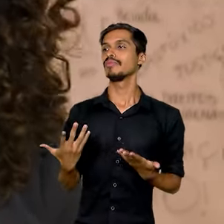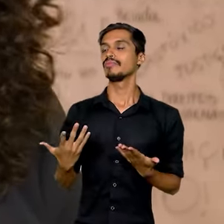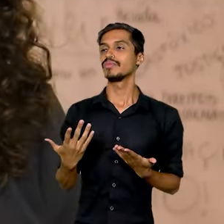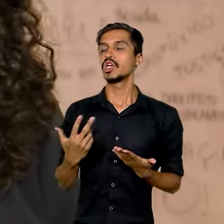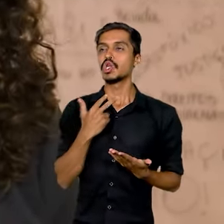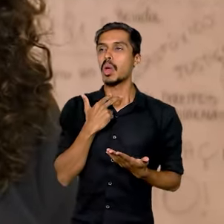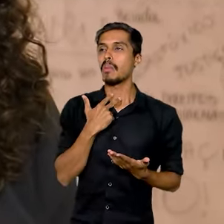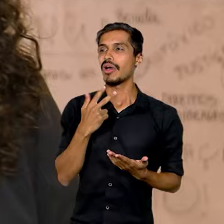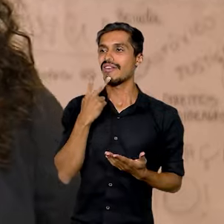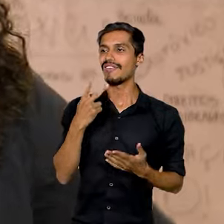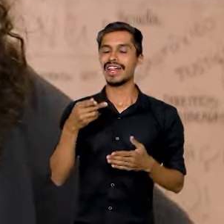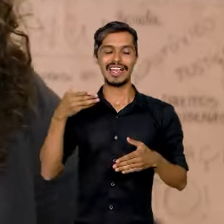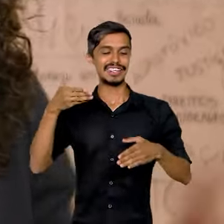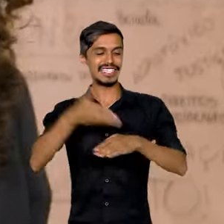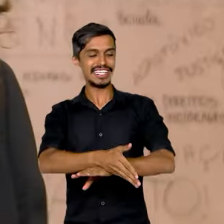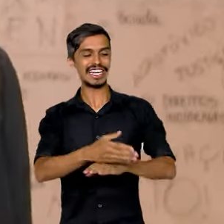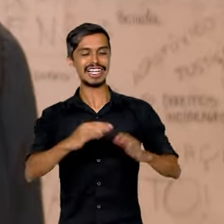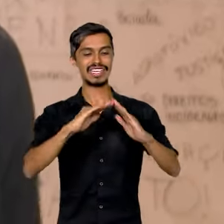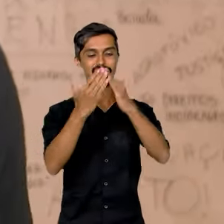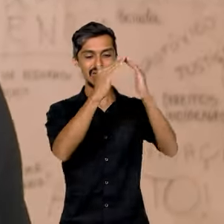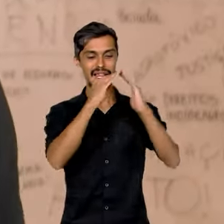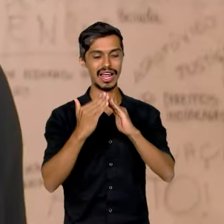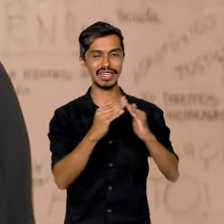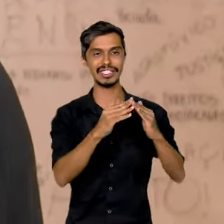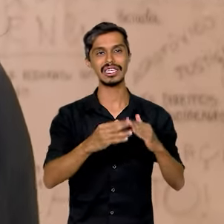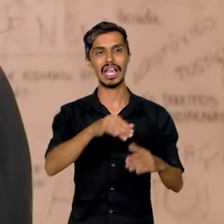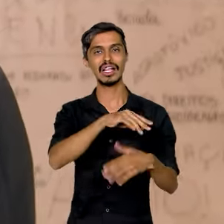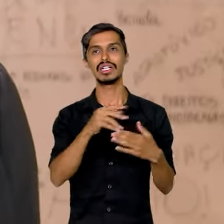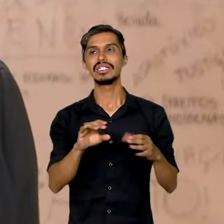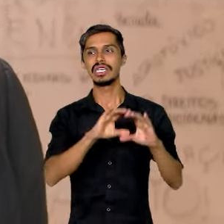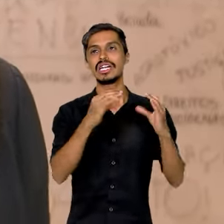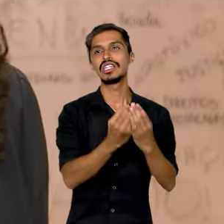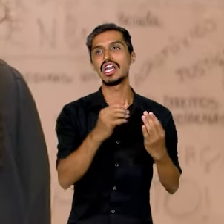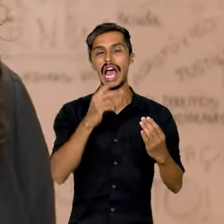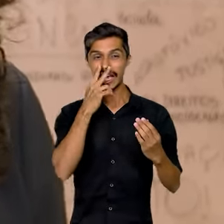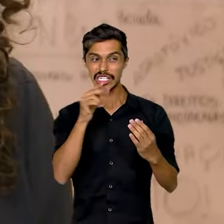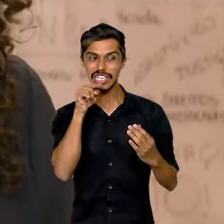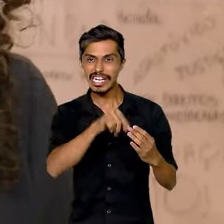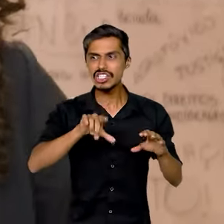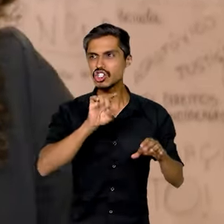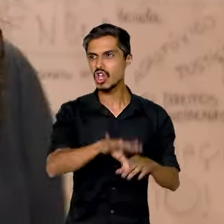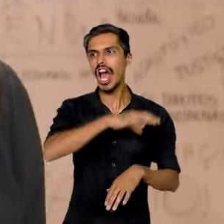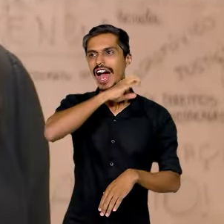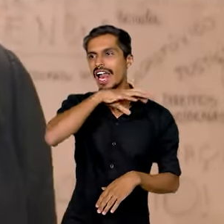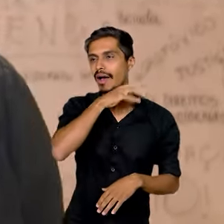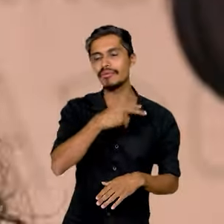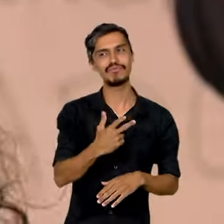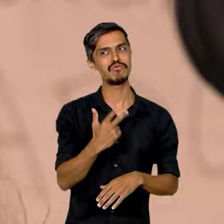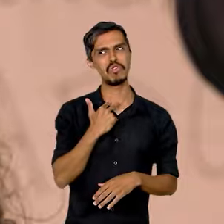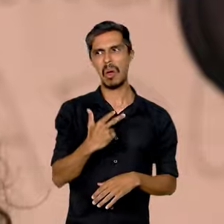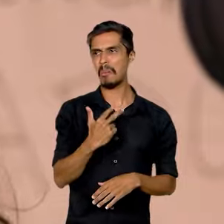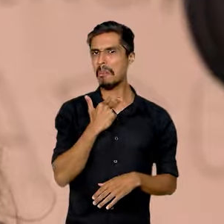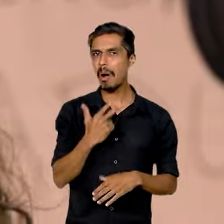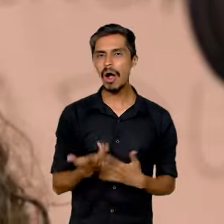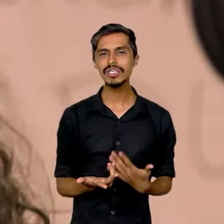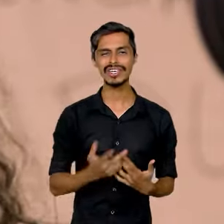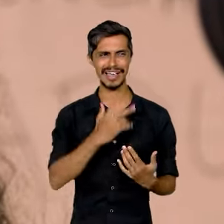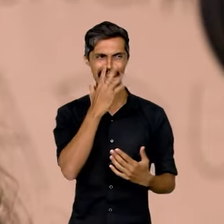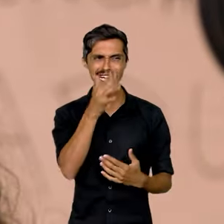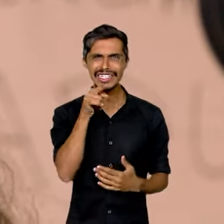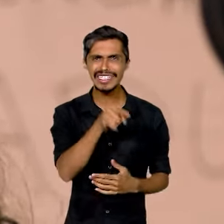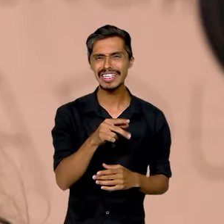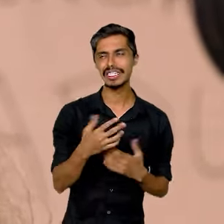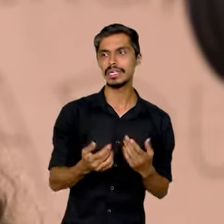favelas, periferias e comunidades achando que só tem animais ali. Isso não é admissível mais, e a gente precisa cada vez mais fortalecer esse espaço,